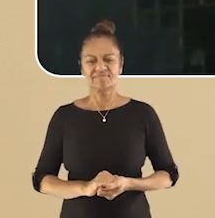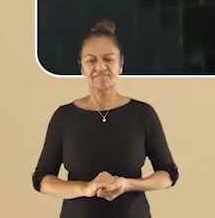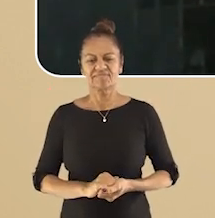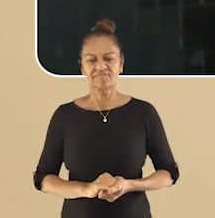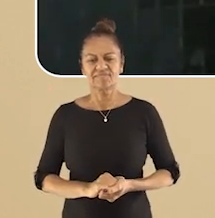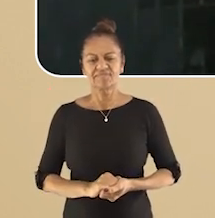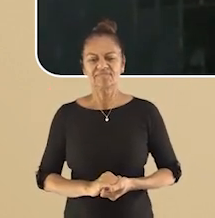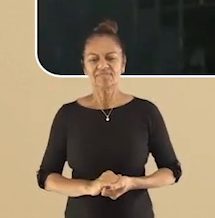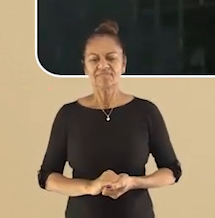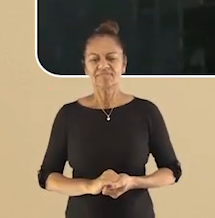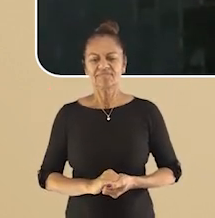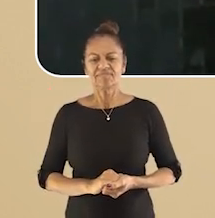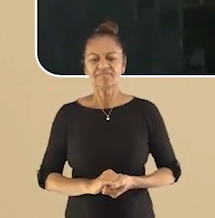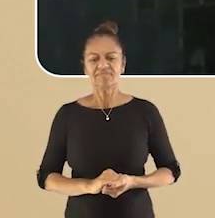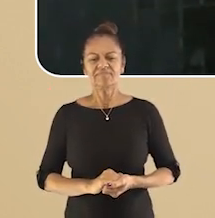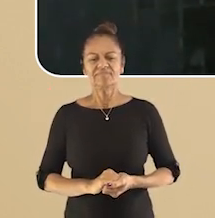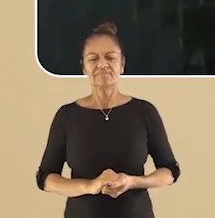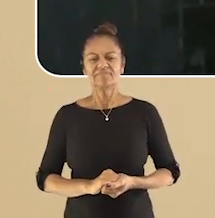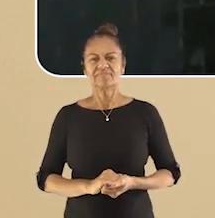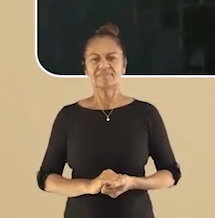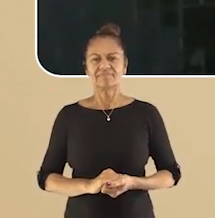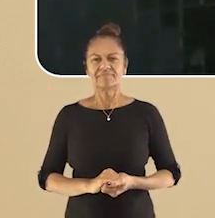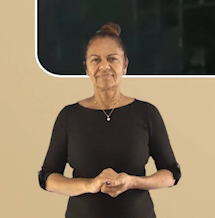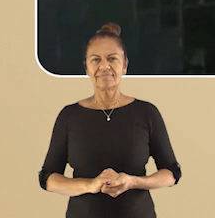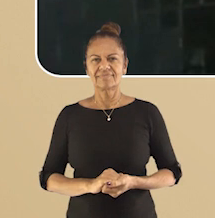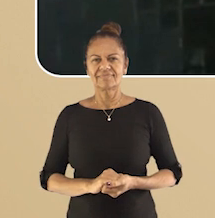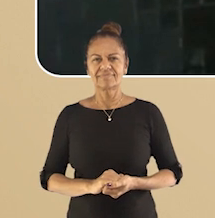Tchau e até a próxima!